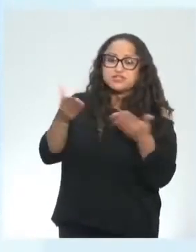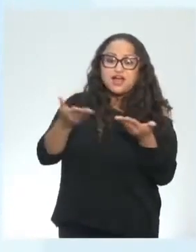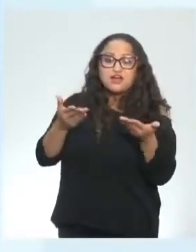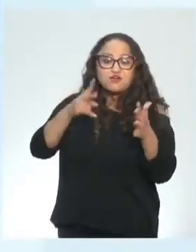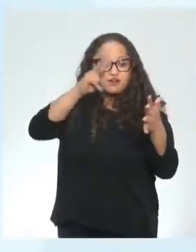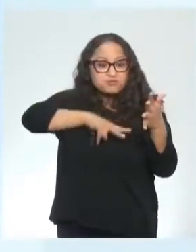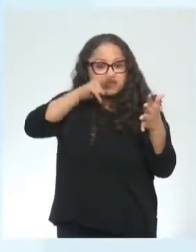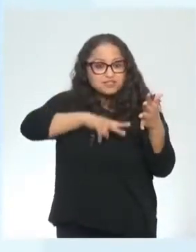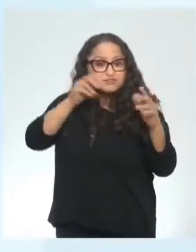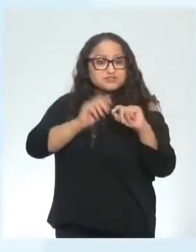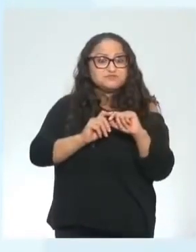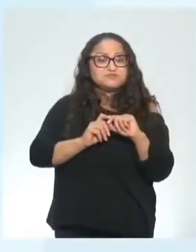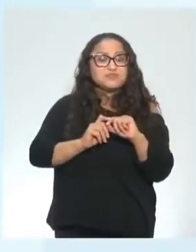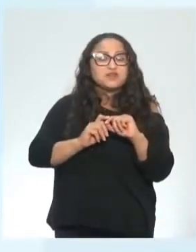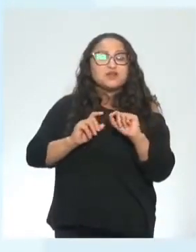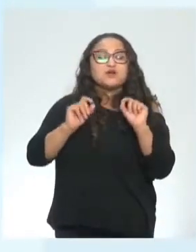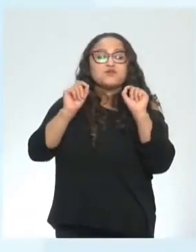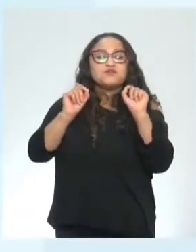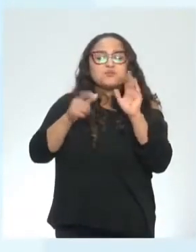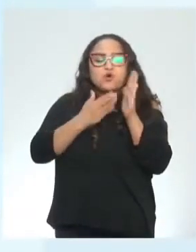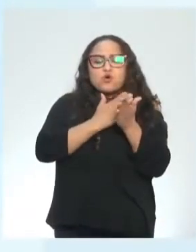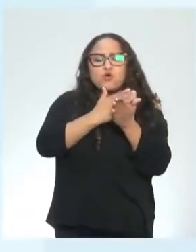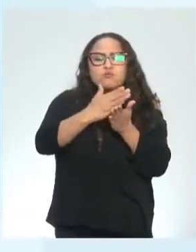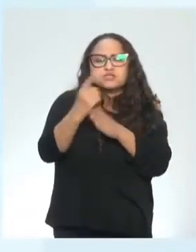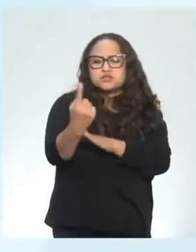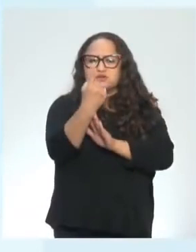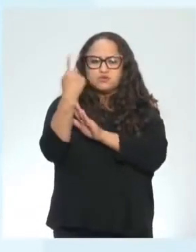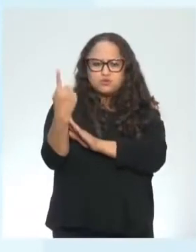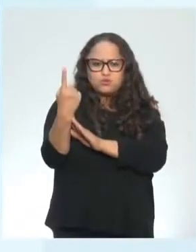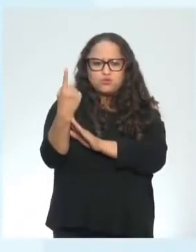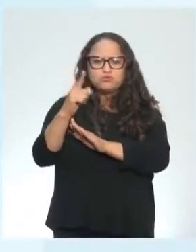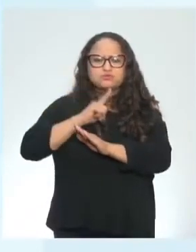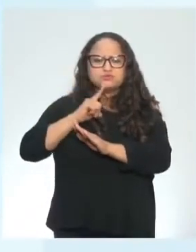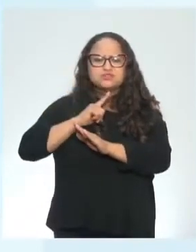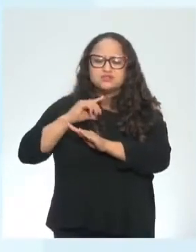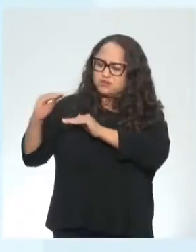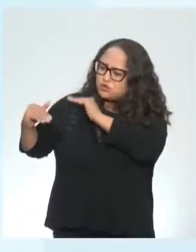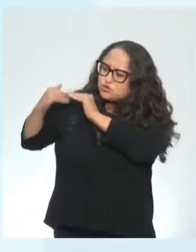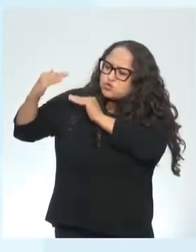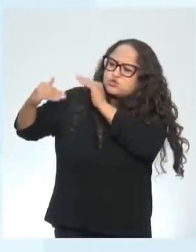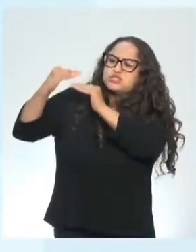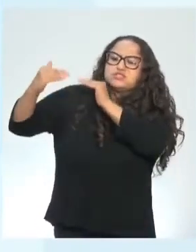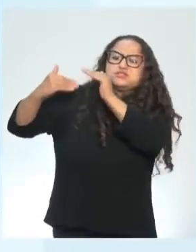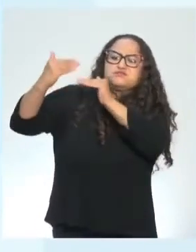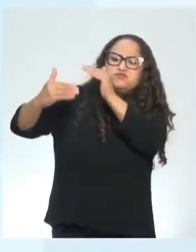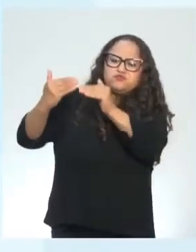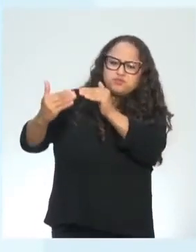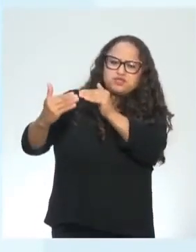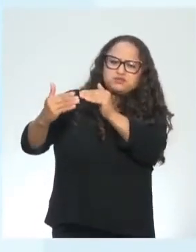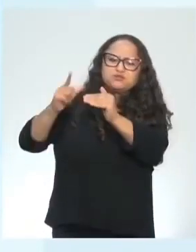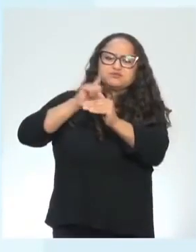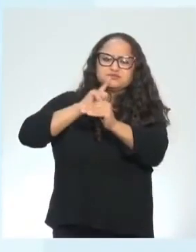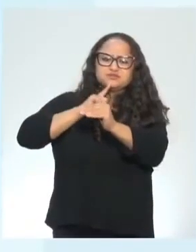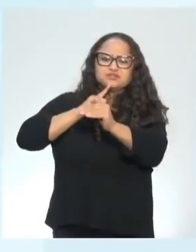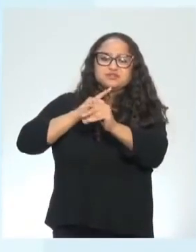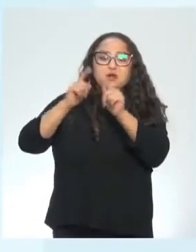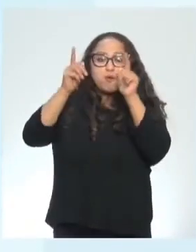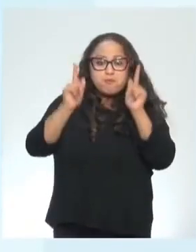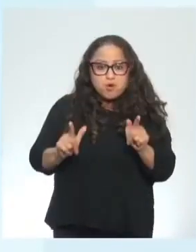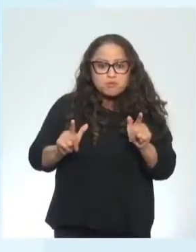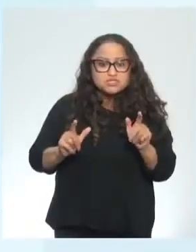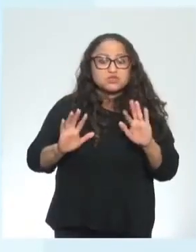agora a gente vai para leitura tão mal vamos começar pela número um né que é de vela Mente Tão o desenvolvimento